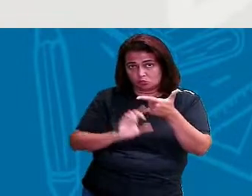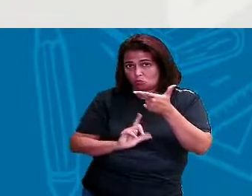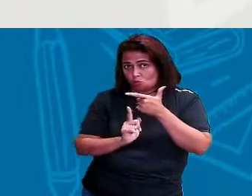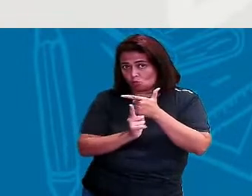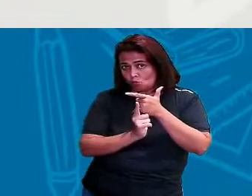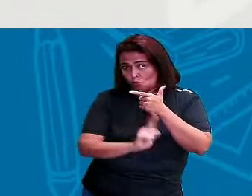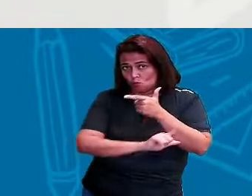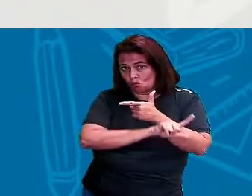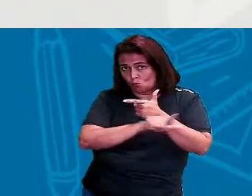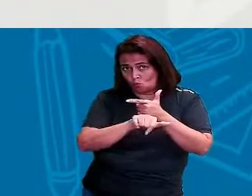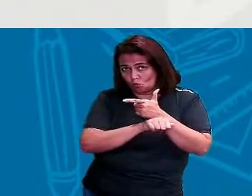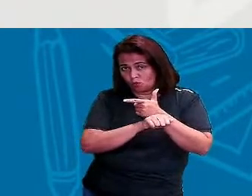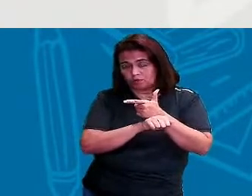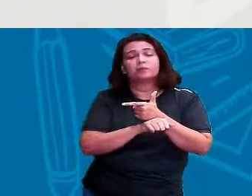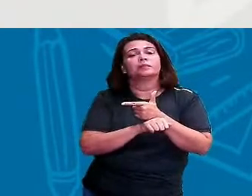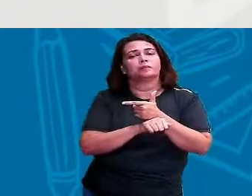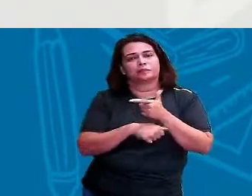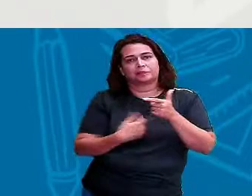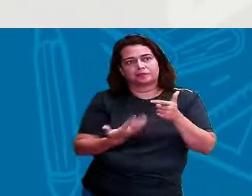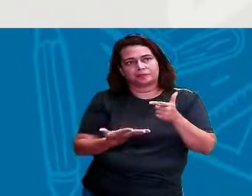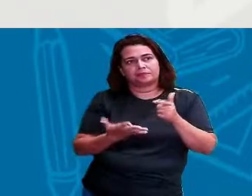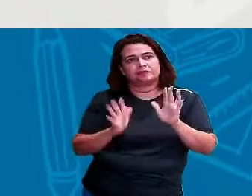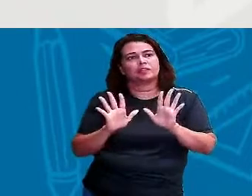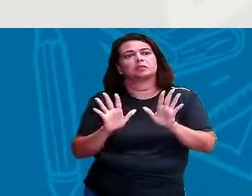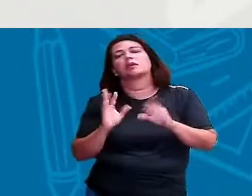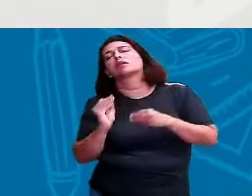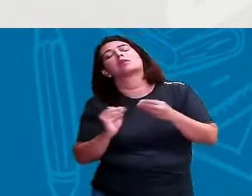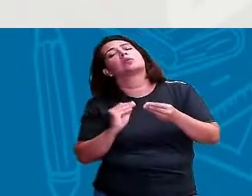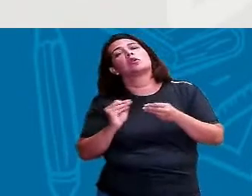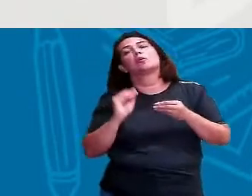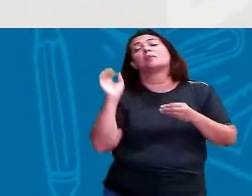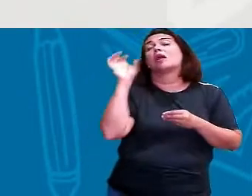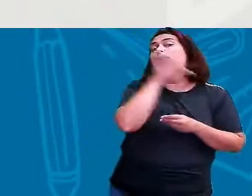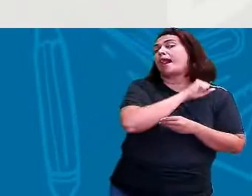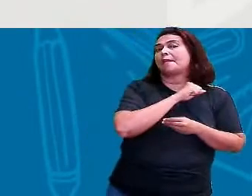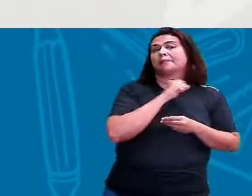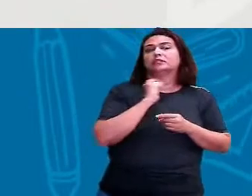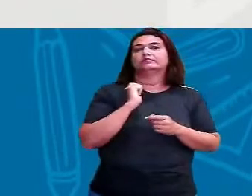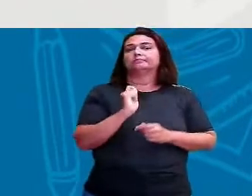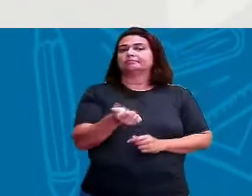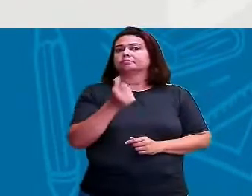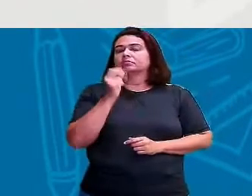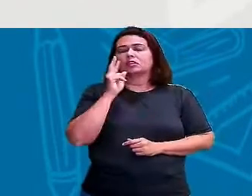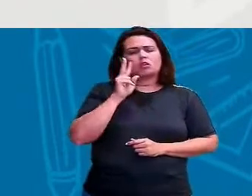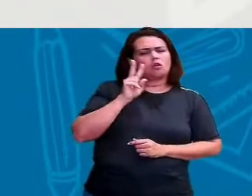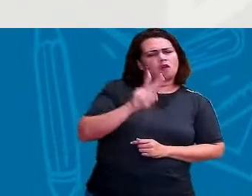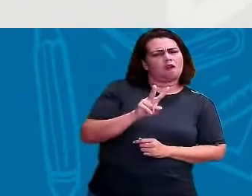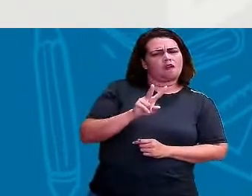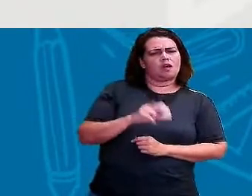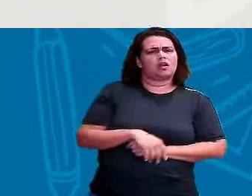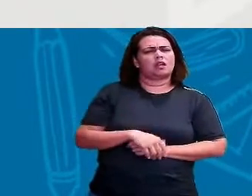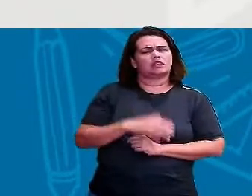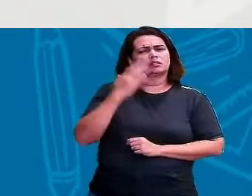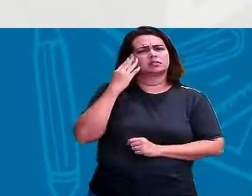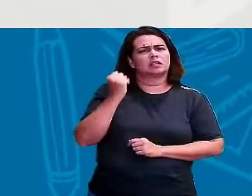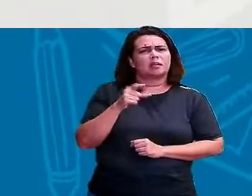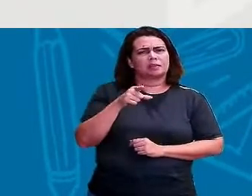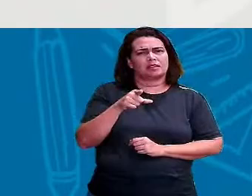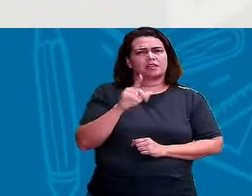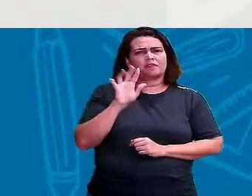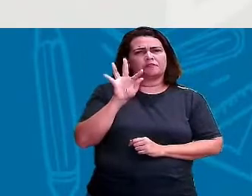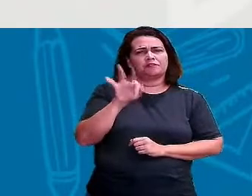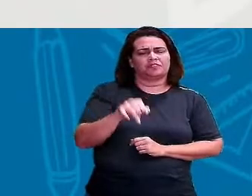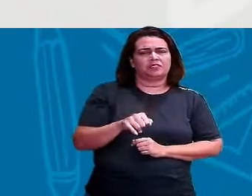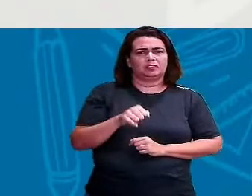nada. Mas aí eu quero fazer esse reconhecimento muito rápido, professor. Eu quero olhar o número e saber se esse número